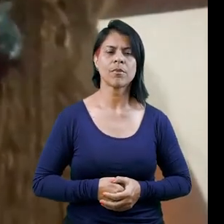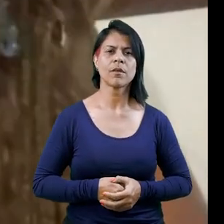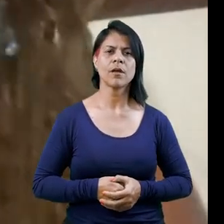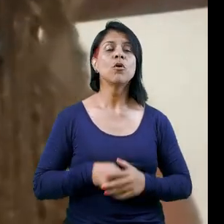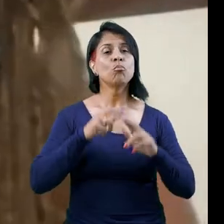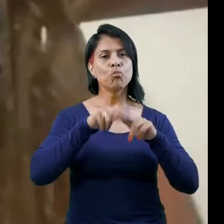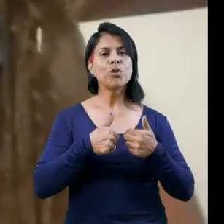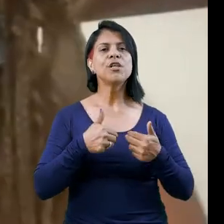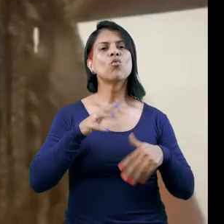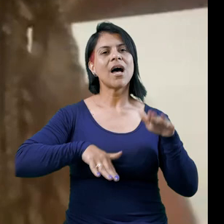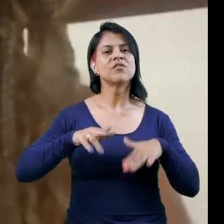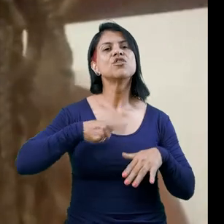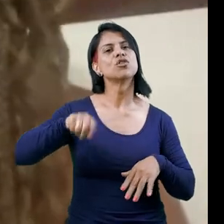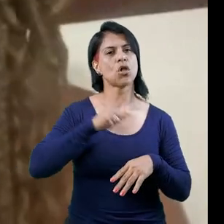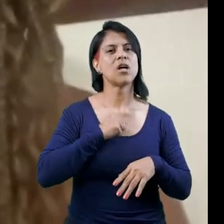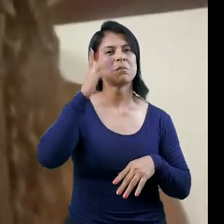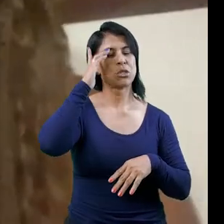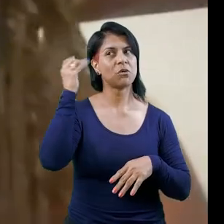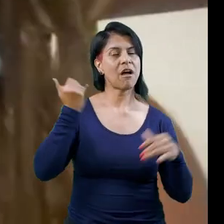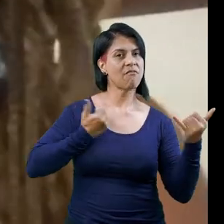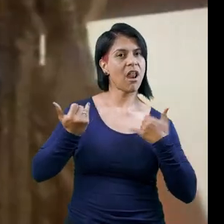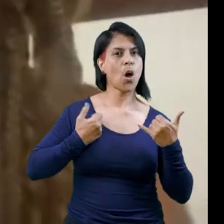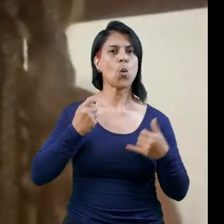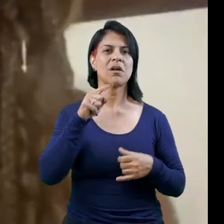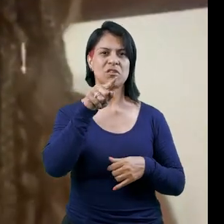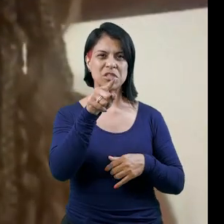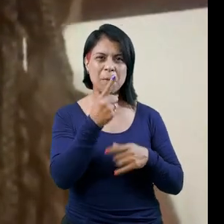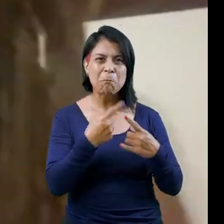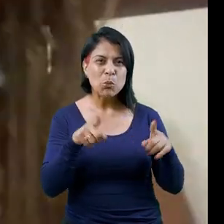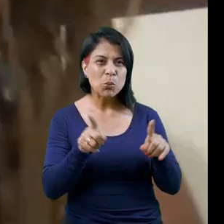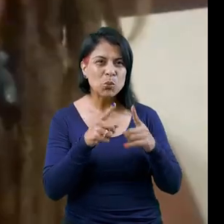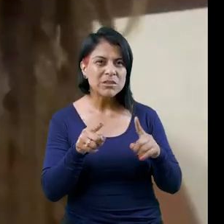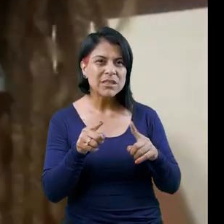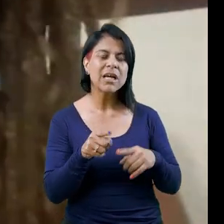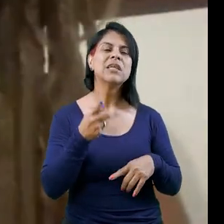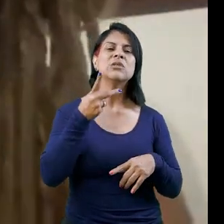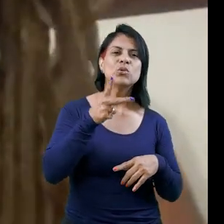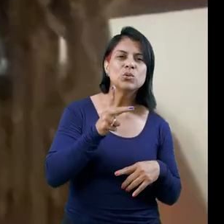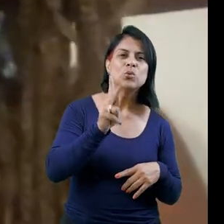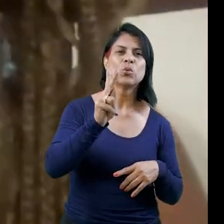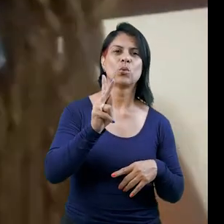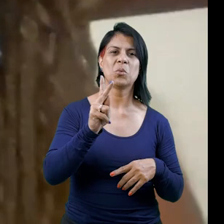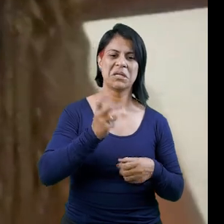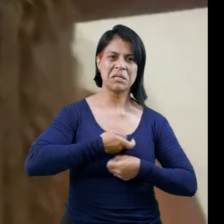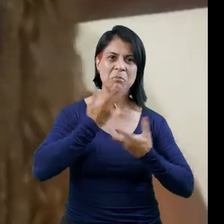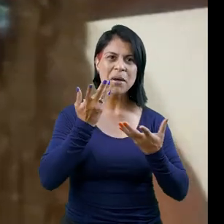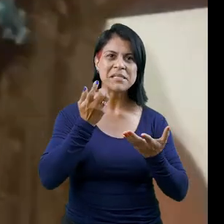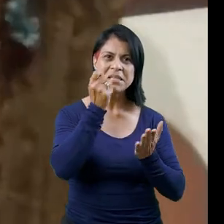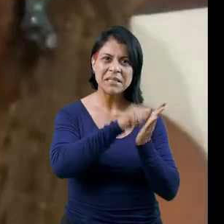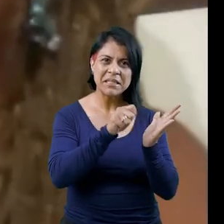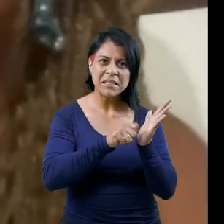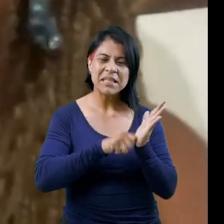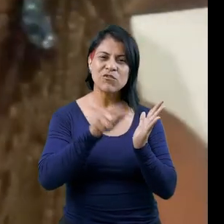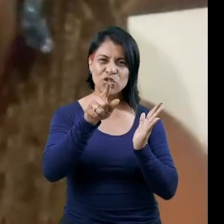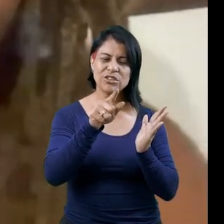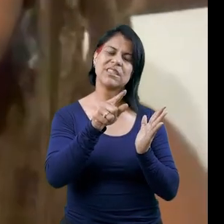às vezes, a gente vai ouvir assim, a sua música, a sua criação, aquilo